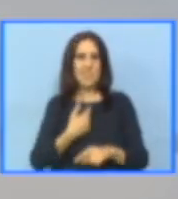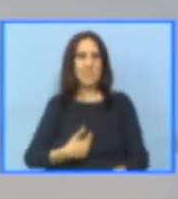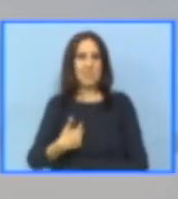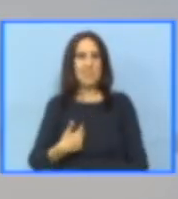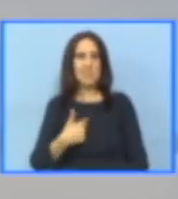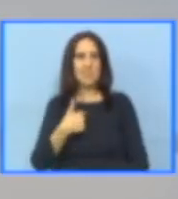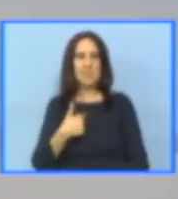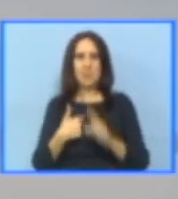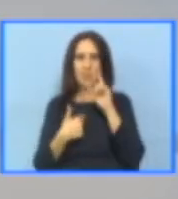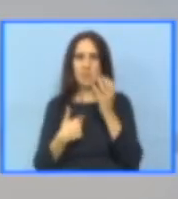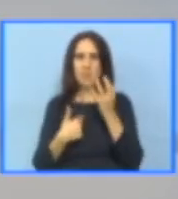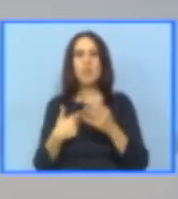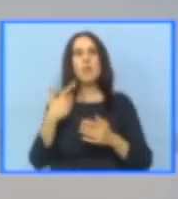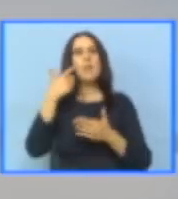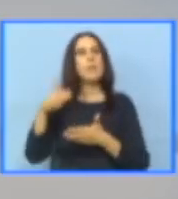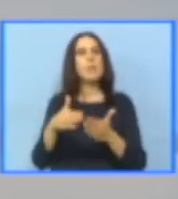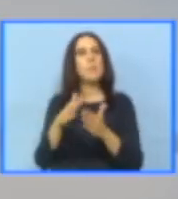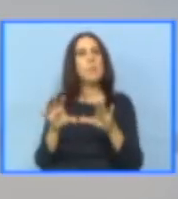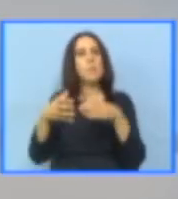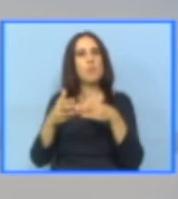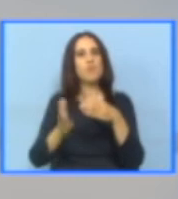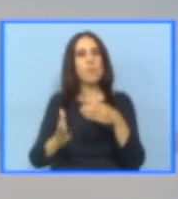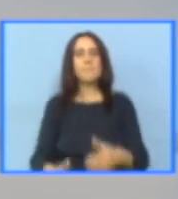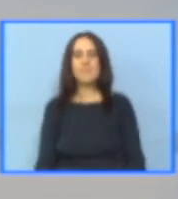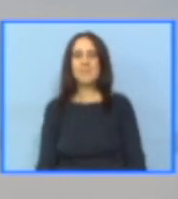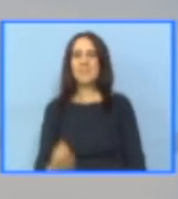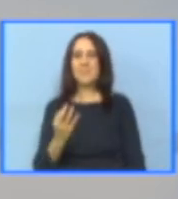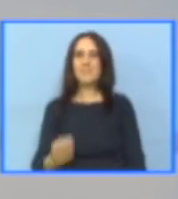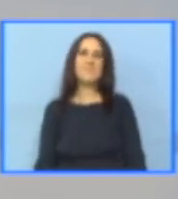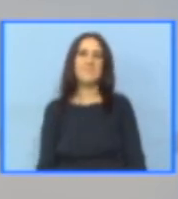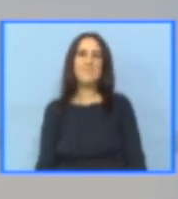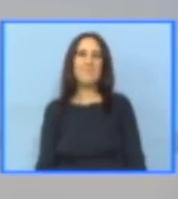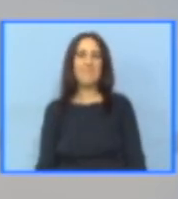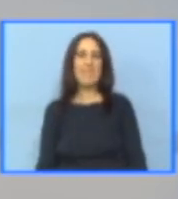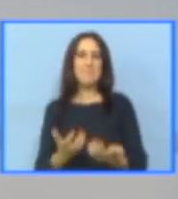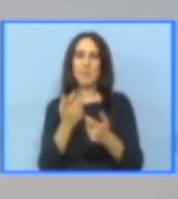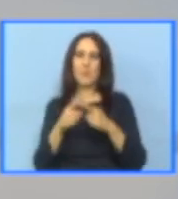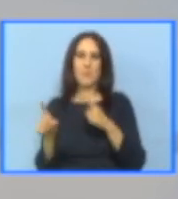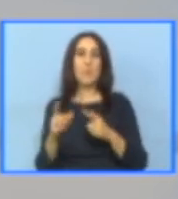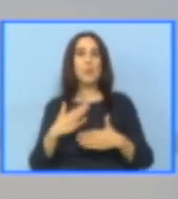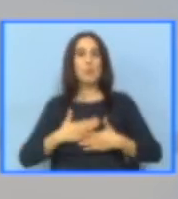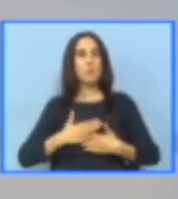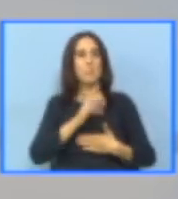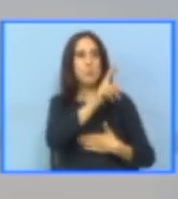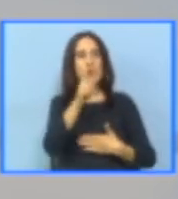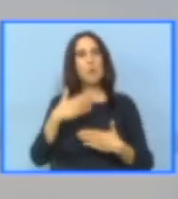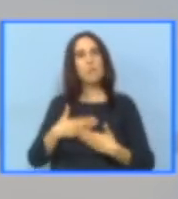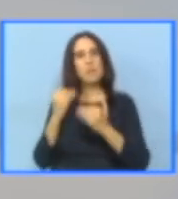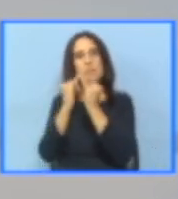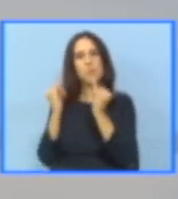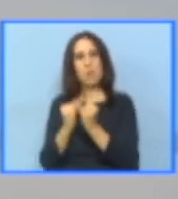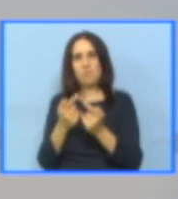e caminho Sim. feito nas suas próprias comunidades, não é? Sim, sim, sim. Isso é a grande distinção entre o voluntariado missionário e o voluntariado